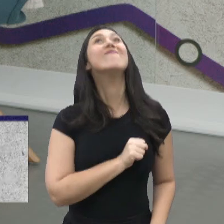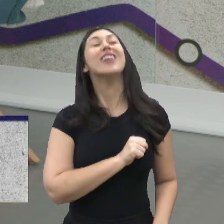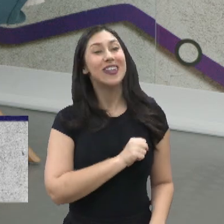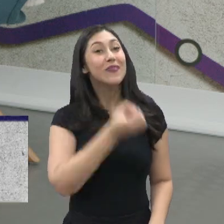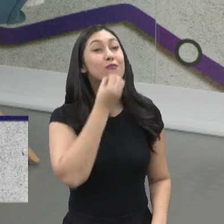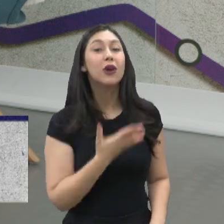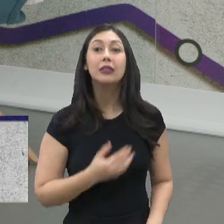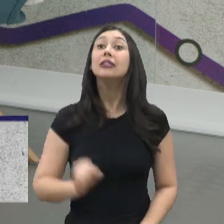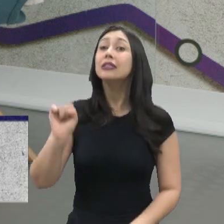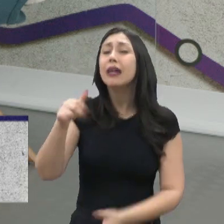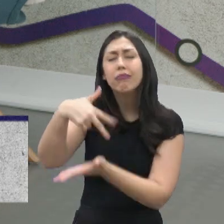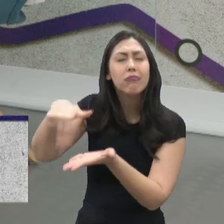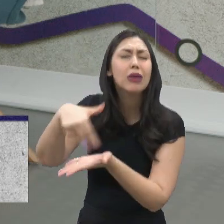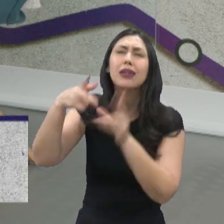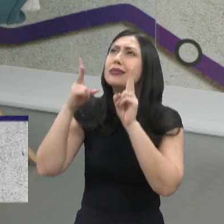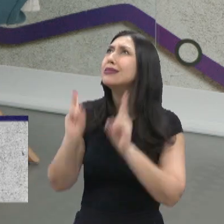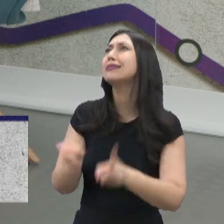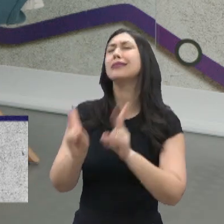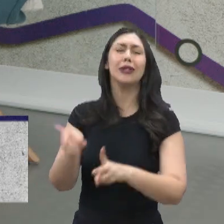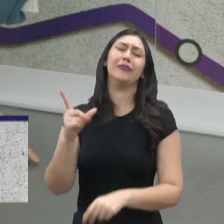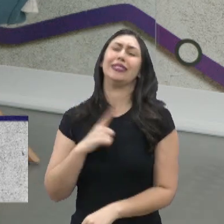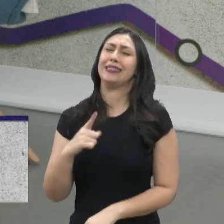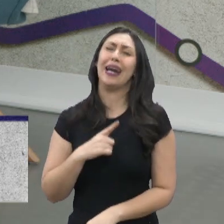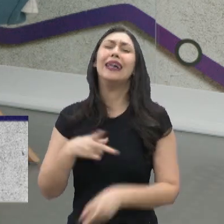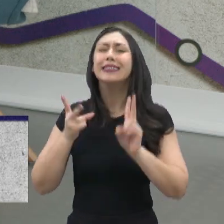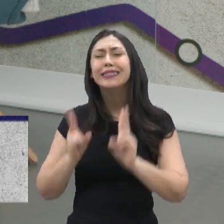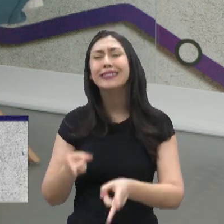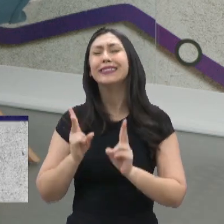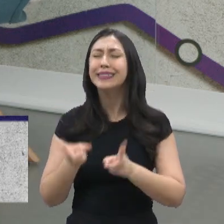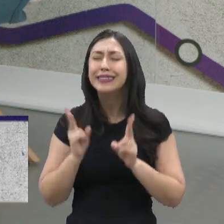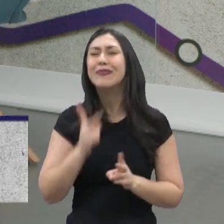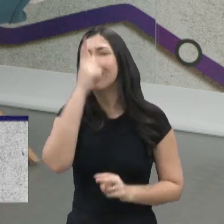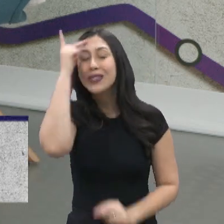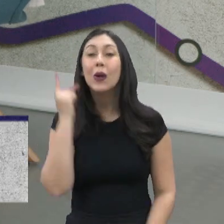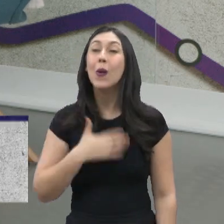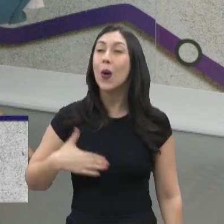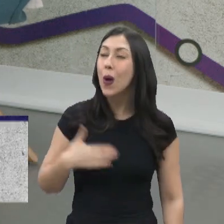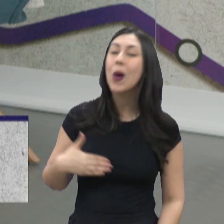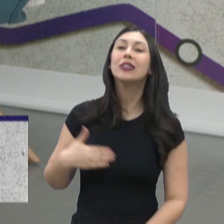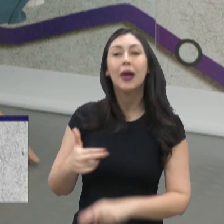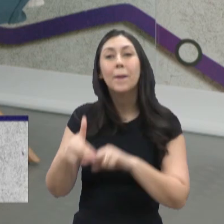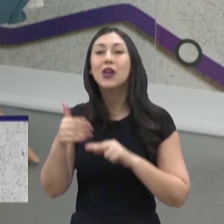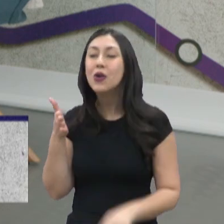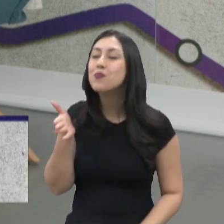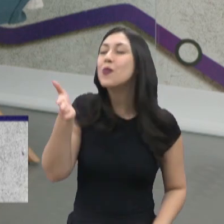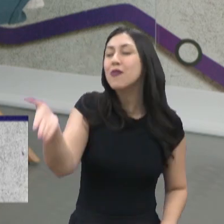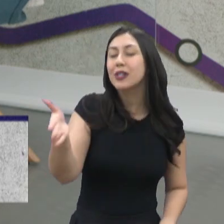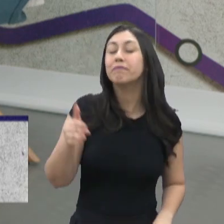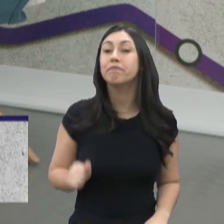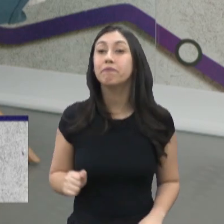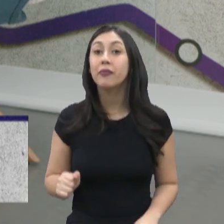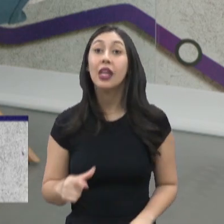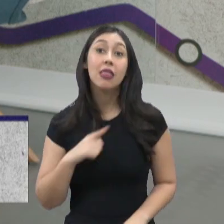É algo que sempre tem um espacinho, tem os apaixonados por dança, que acabam vão aderindo aí às variações da modalidade. A